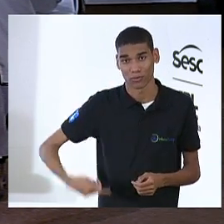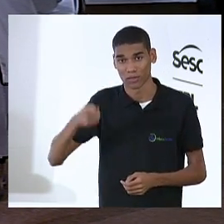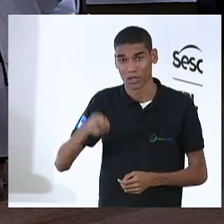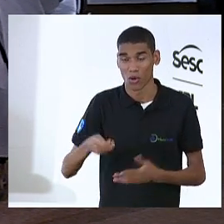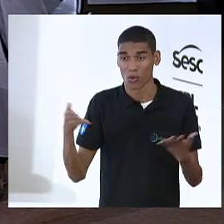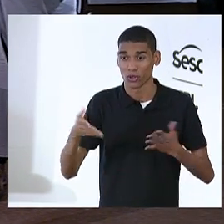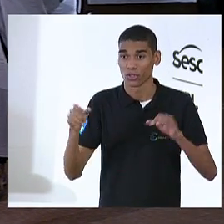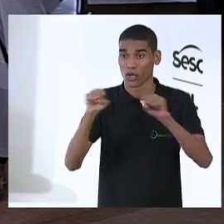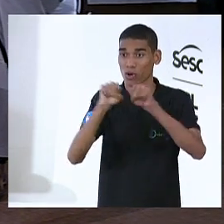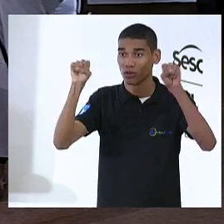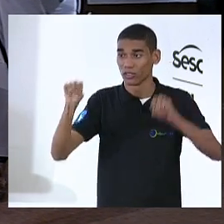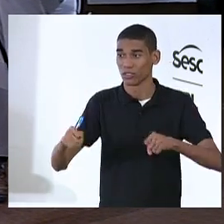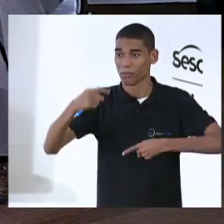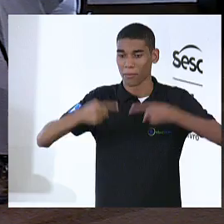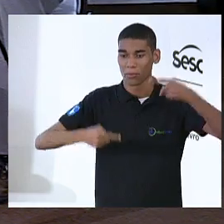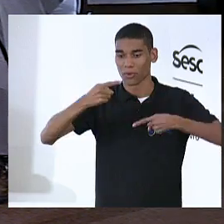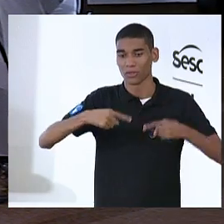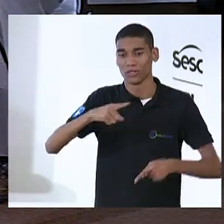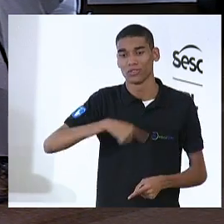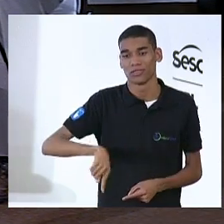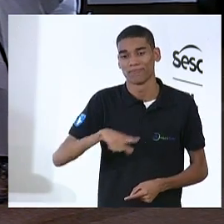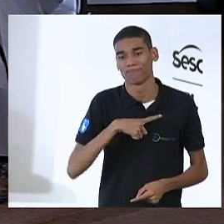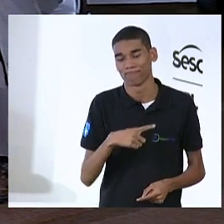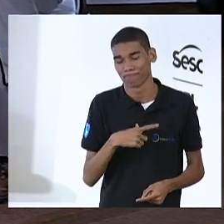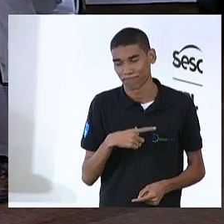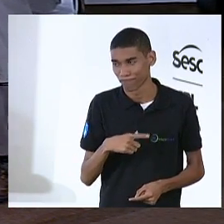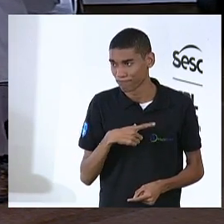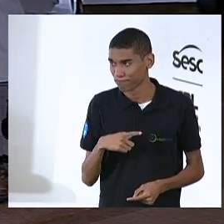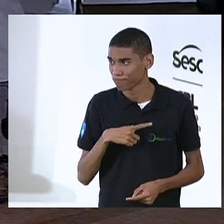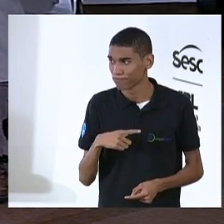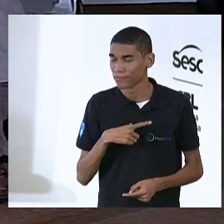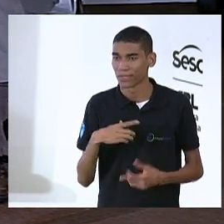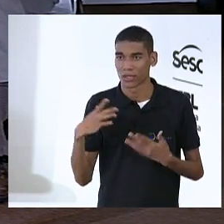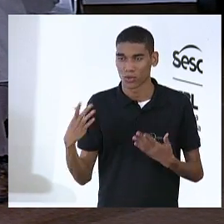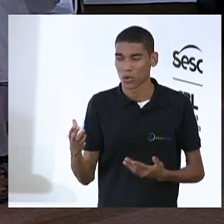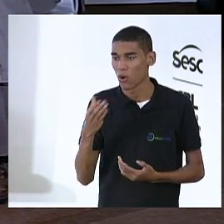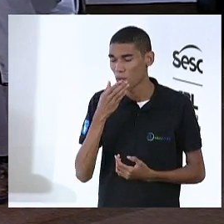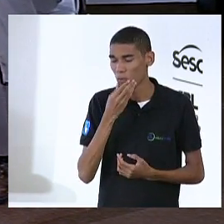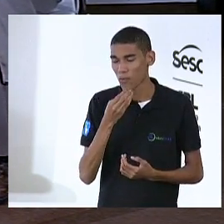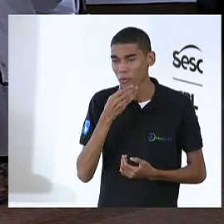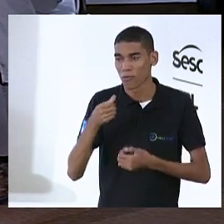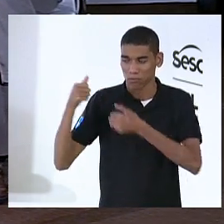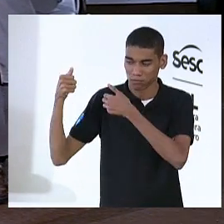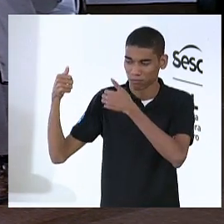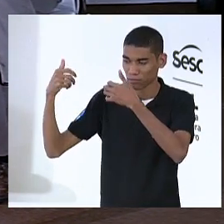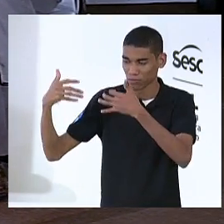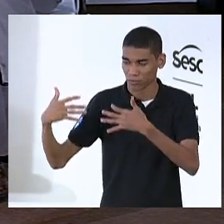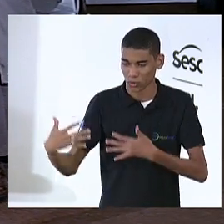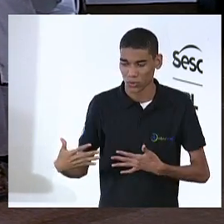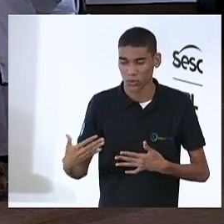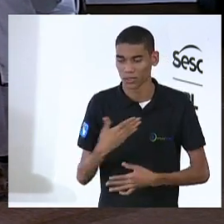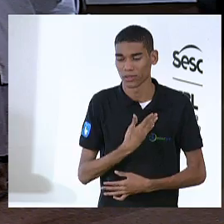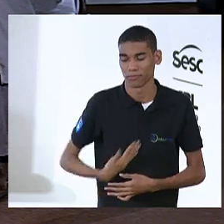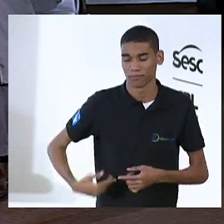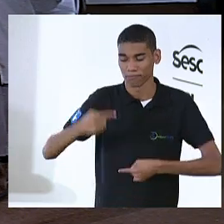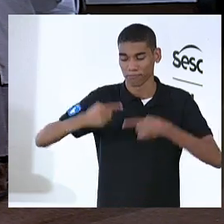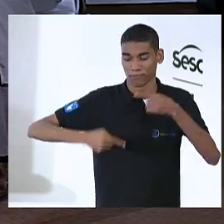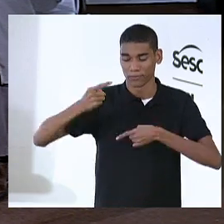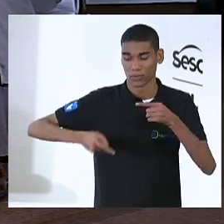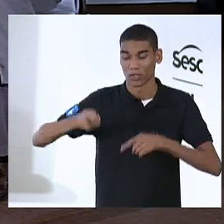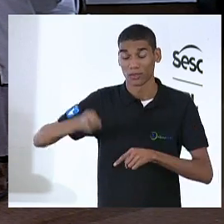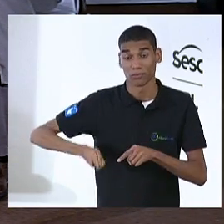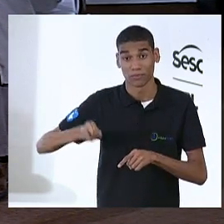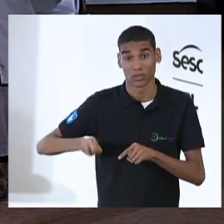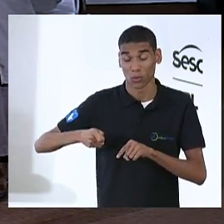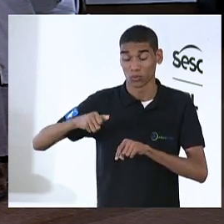tem. Isso que o Napolitano falou da cultura política autoritária, como essa coisa demora para